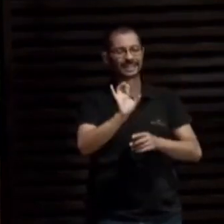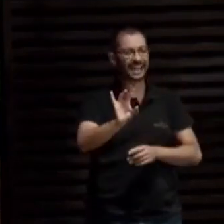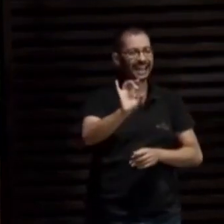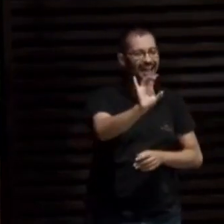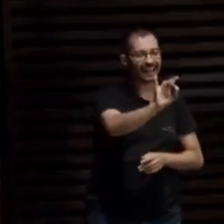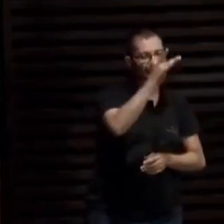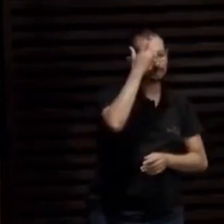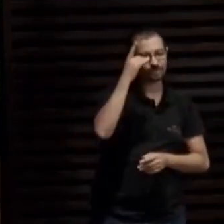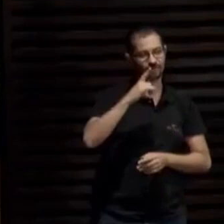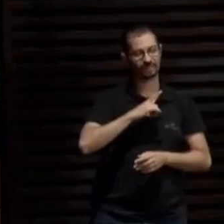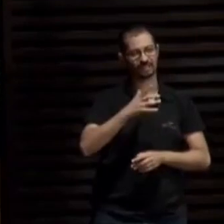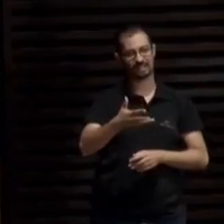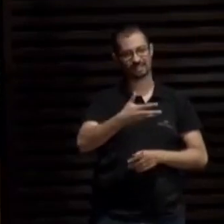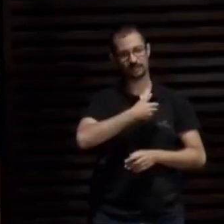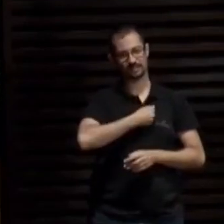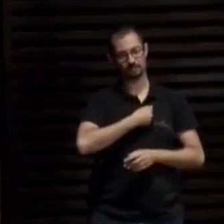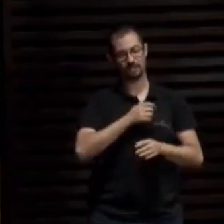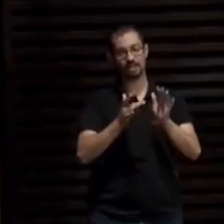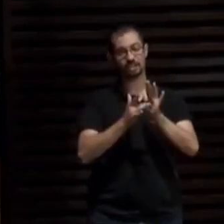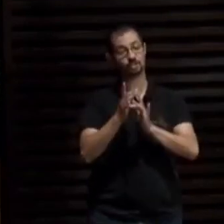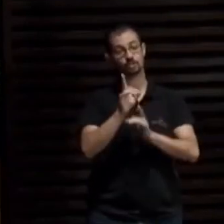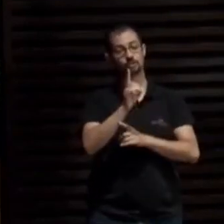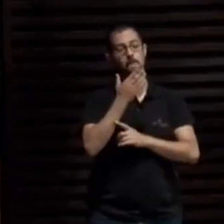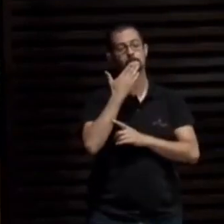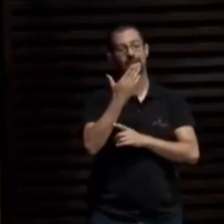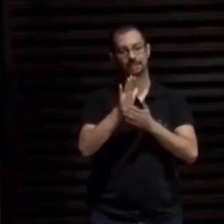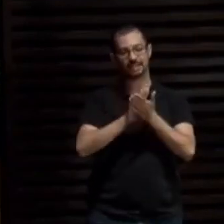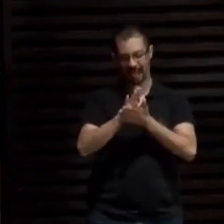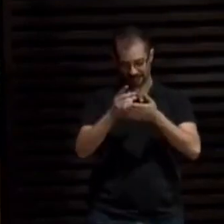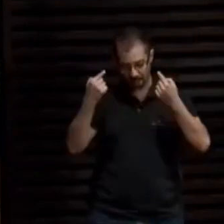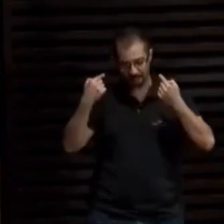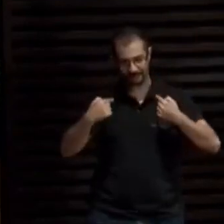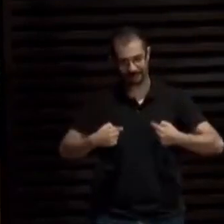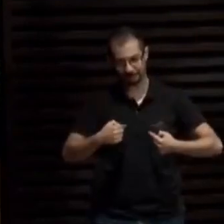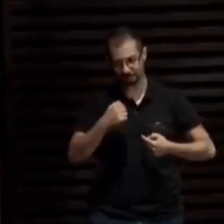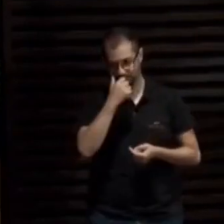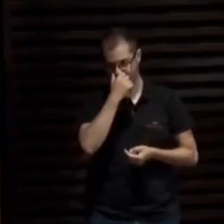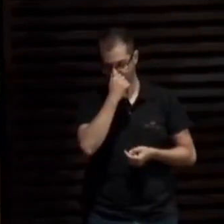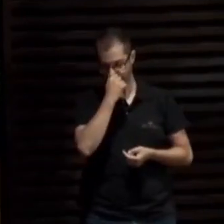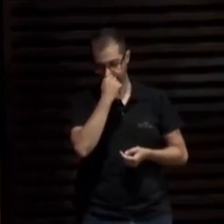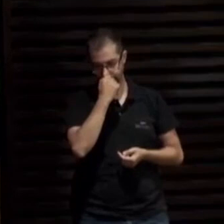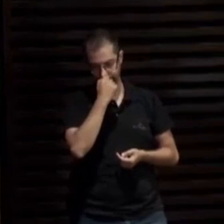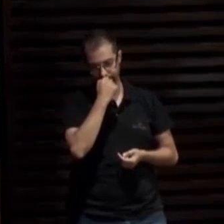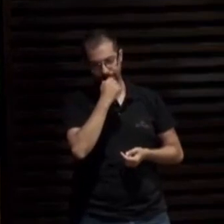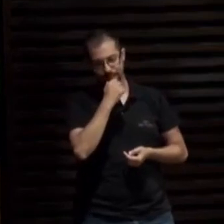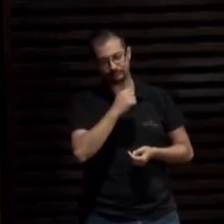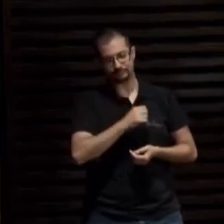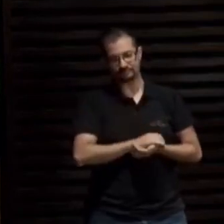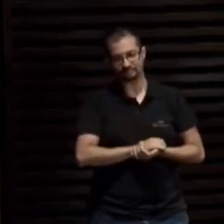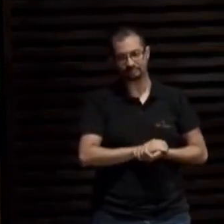pede nada para seu favor. Normalmente nas nossas orações nós somos mais do